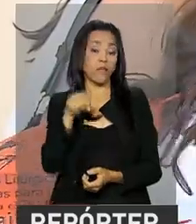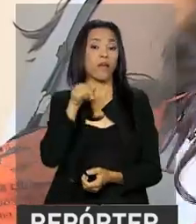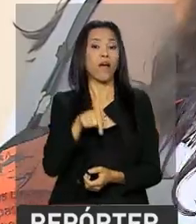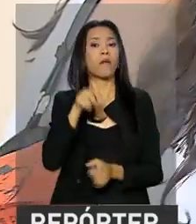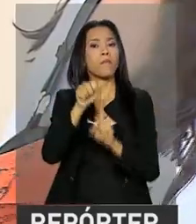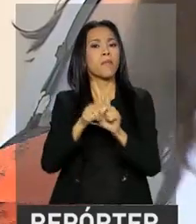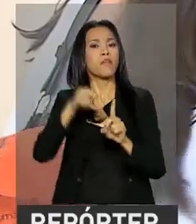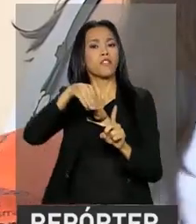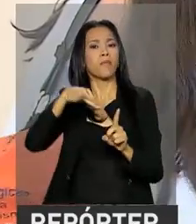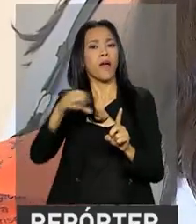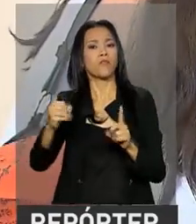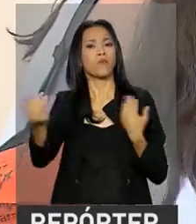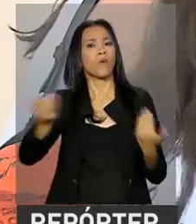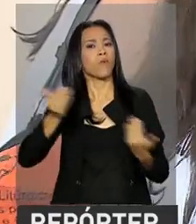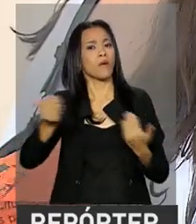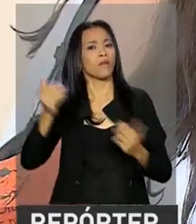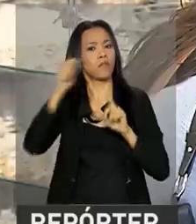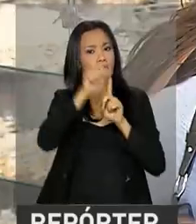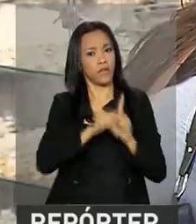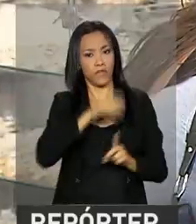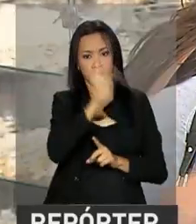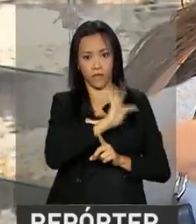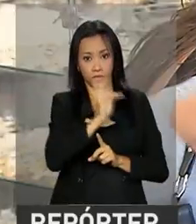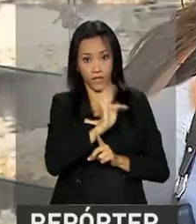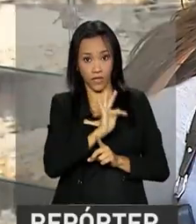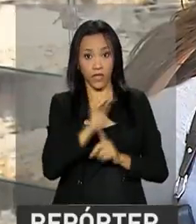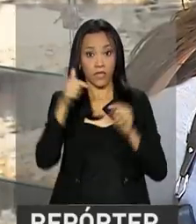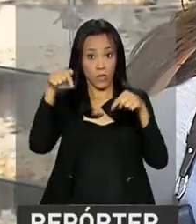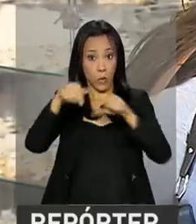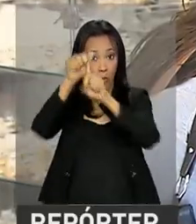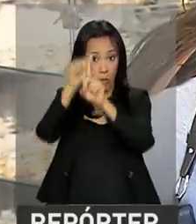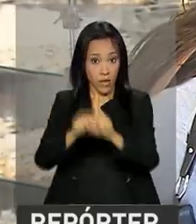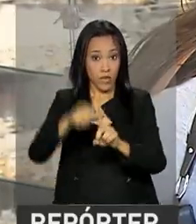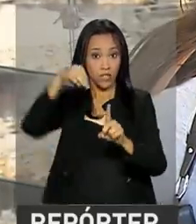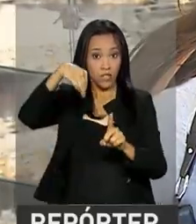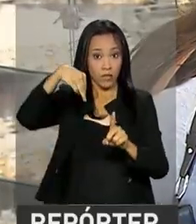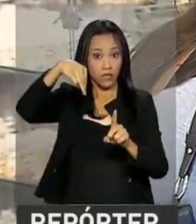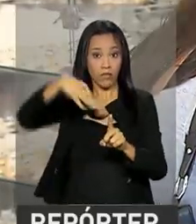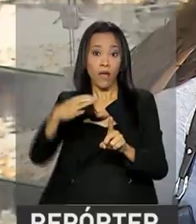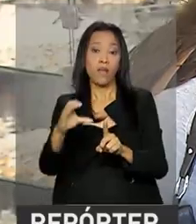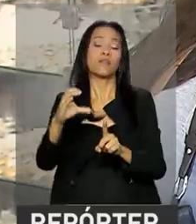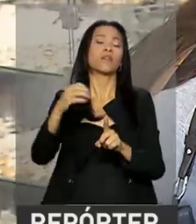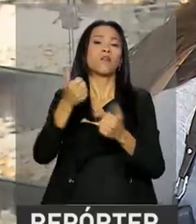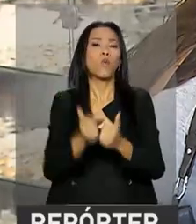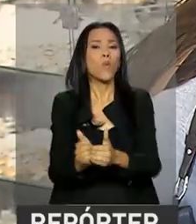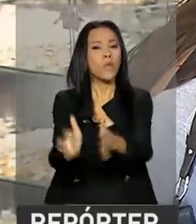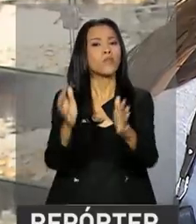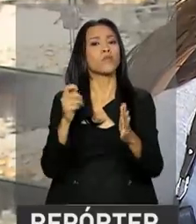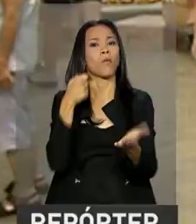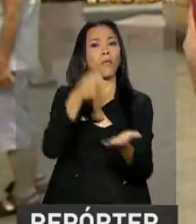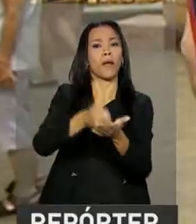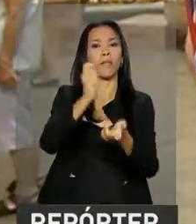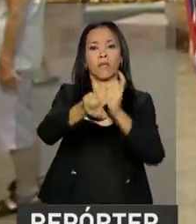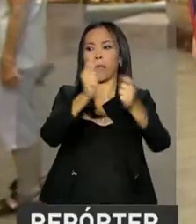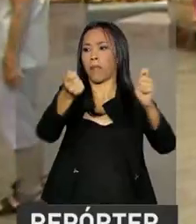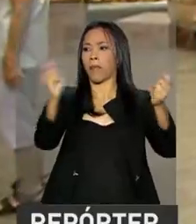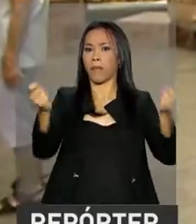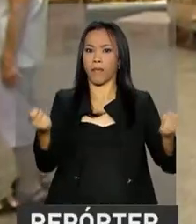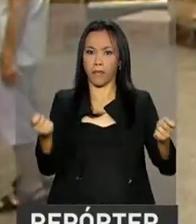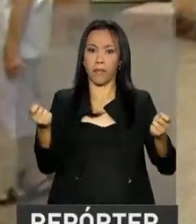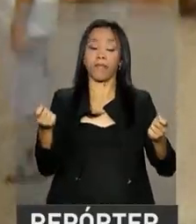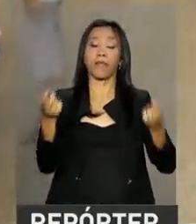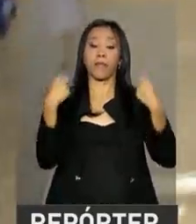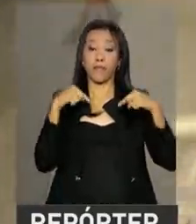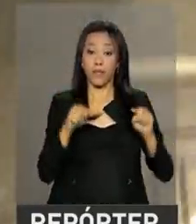março, na comparação com fevereiro. Março foi quando começou o calendário de pagamentos. A